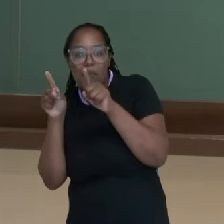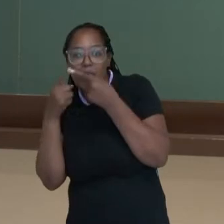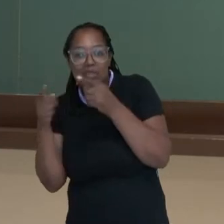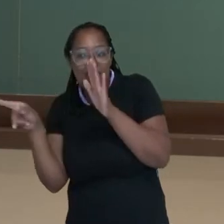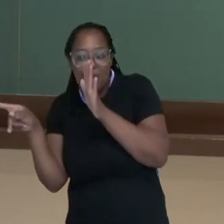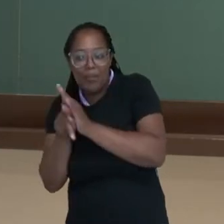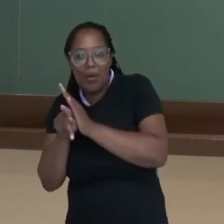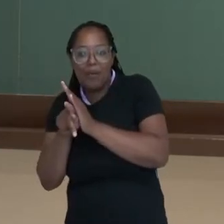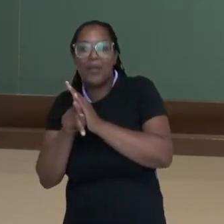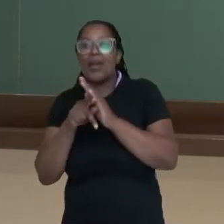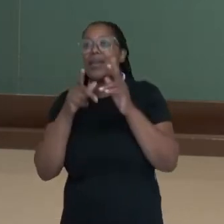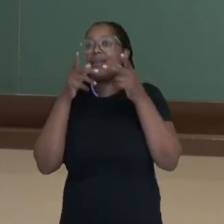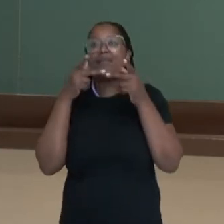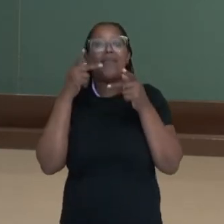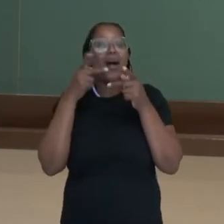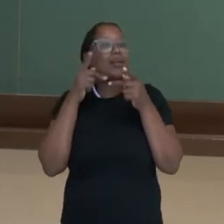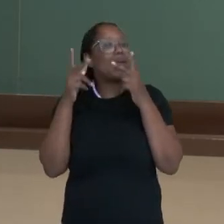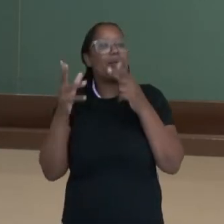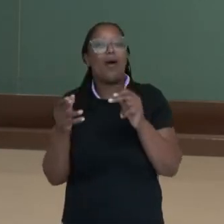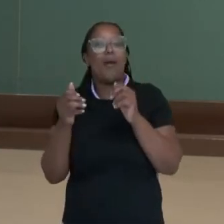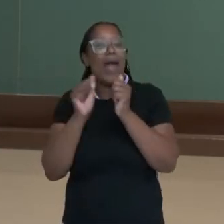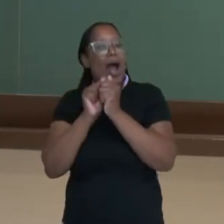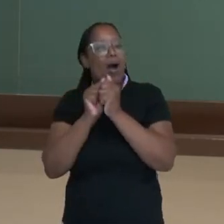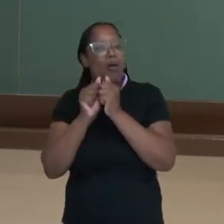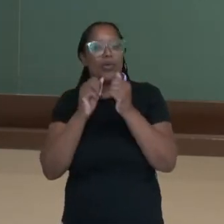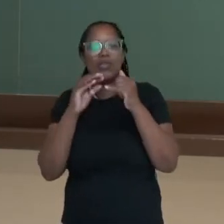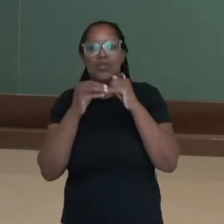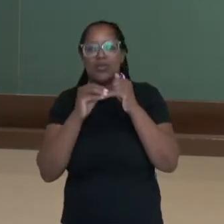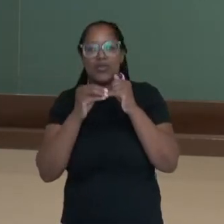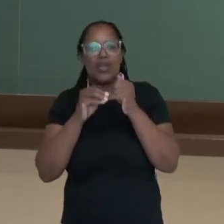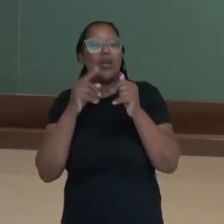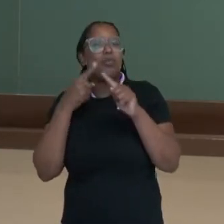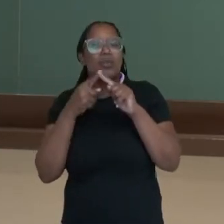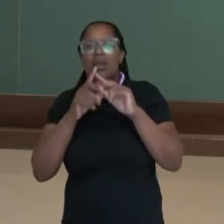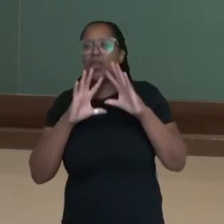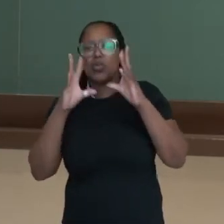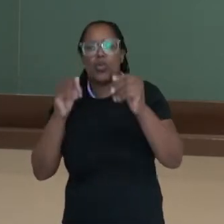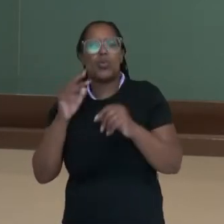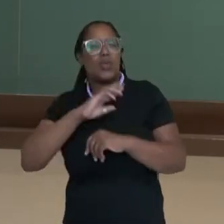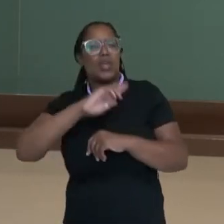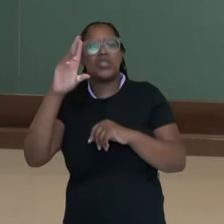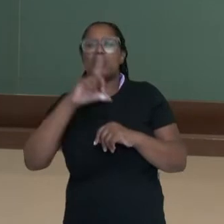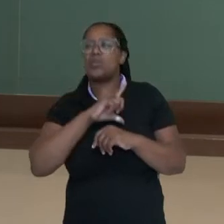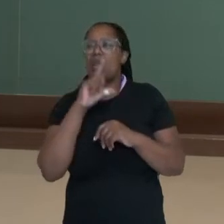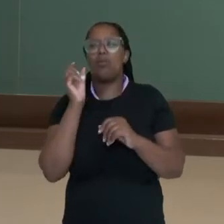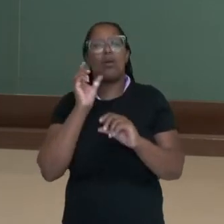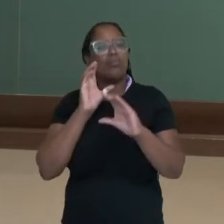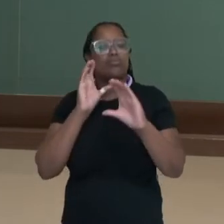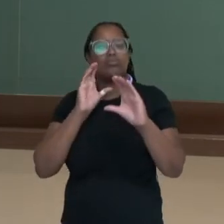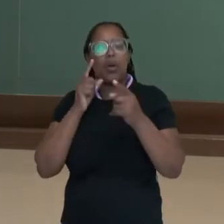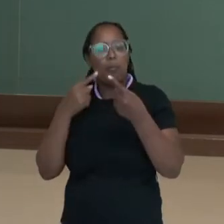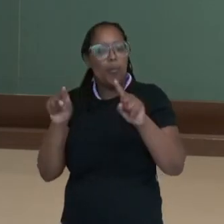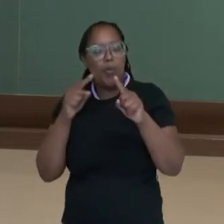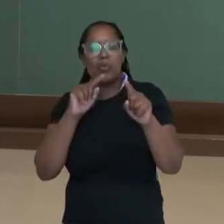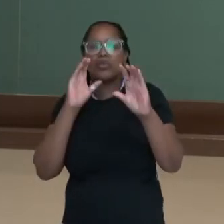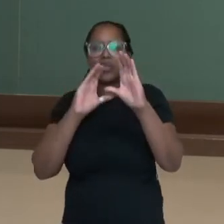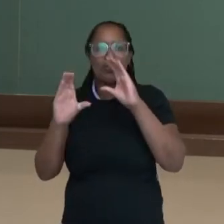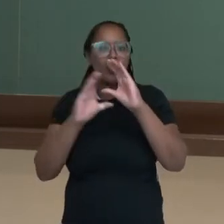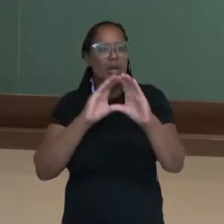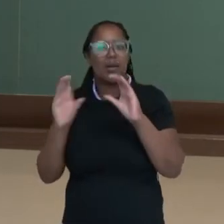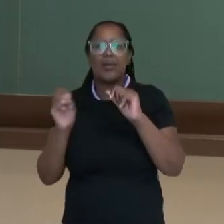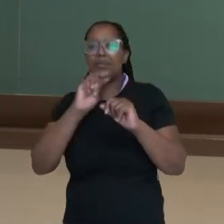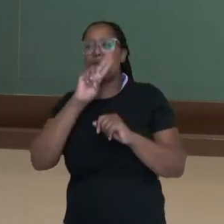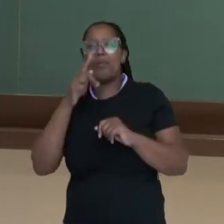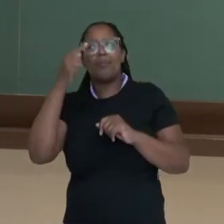o arroz com feijão. Toda religião tem uma entonação, um canto, uma música, um mantra,